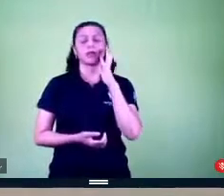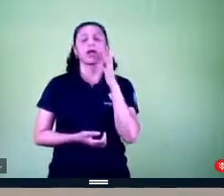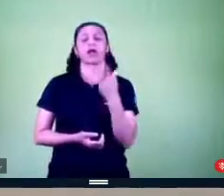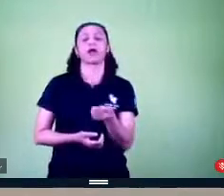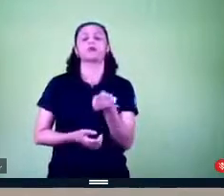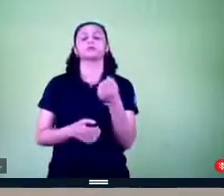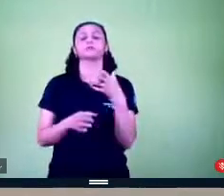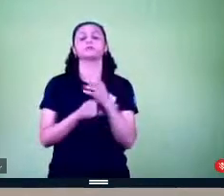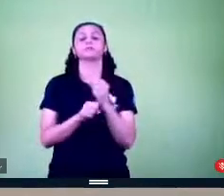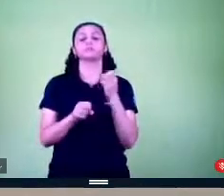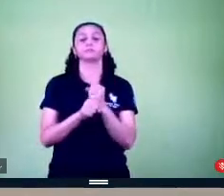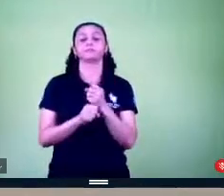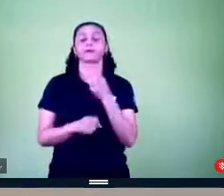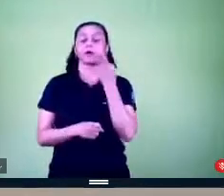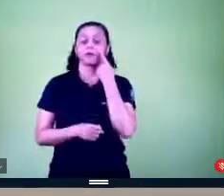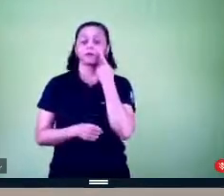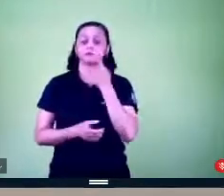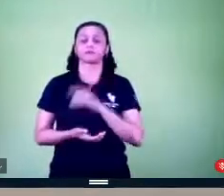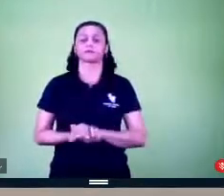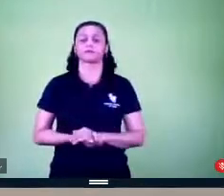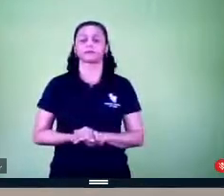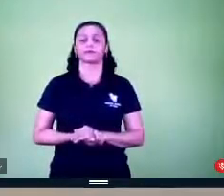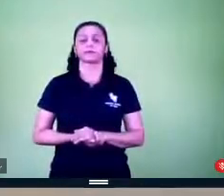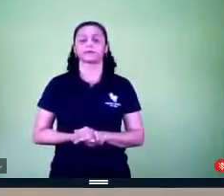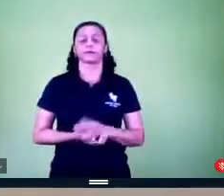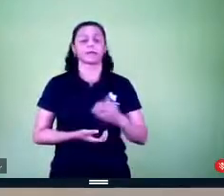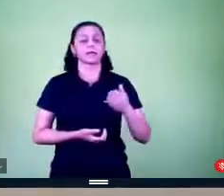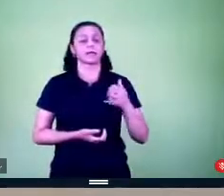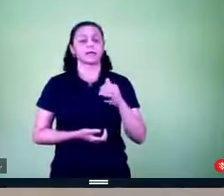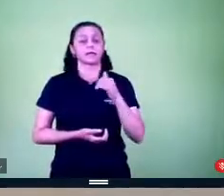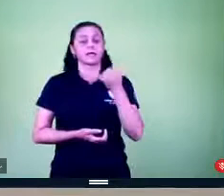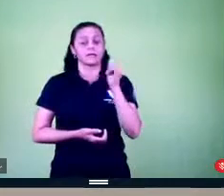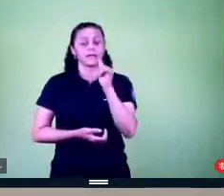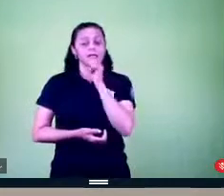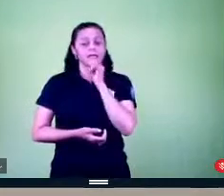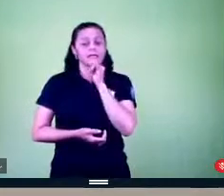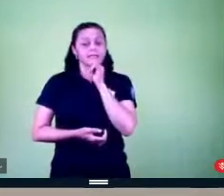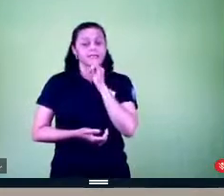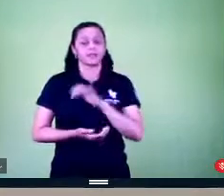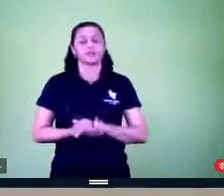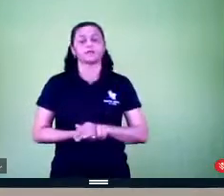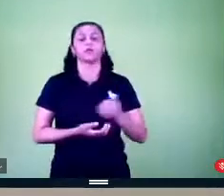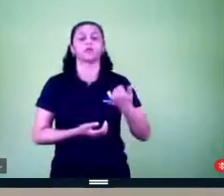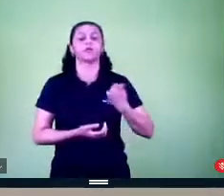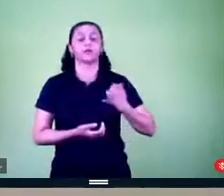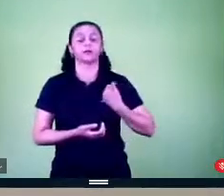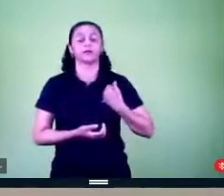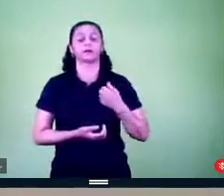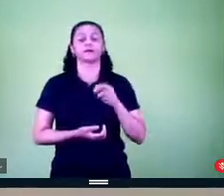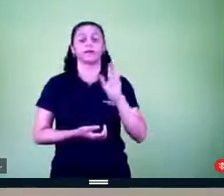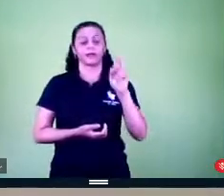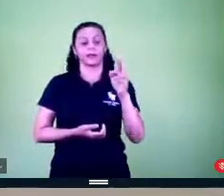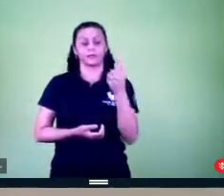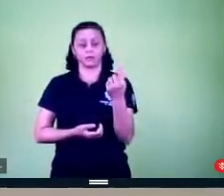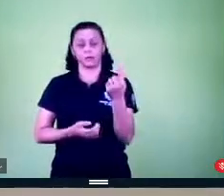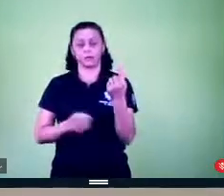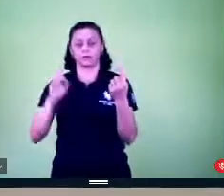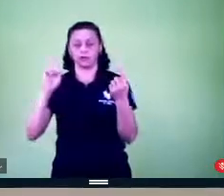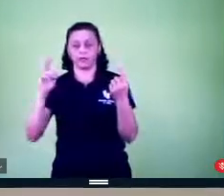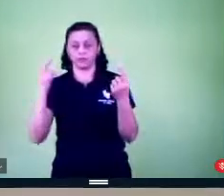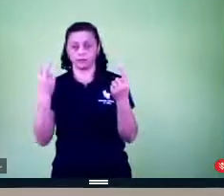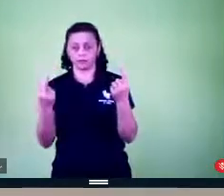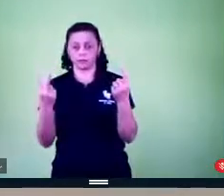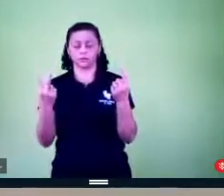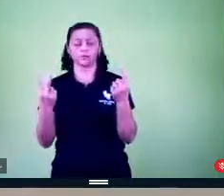o exemplo numérico, nós temos aqui, ó, R1 e R2, né? Eu quero saber quanto que vale 1, quanto que vale 2. Meninos, se